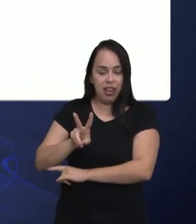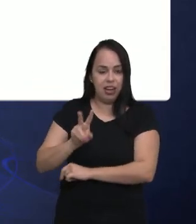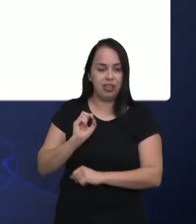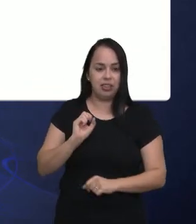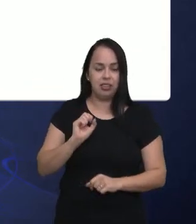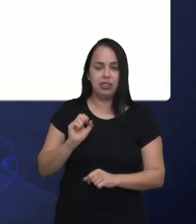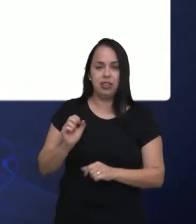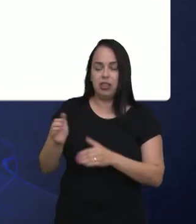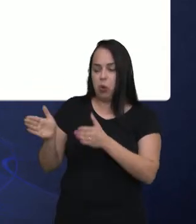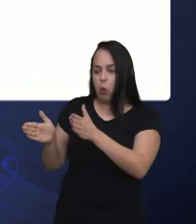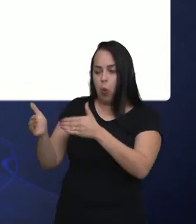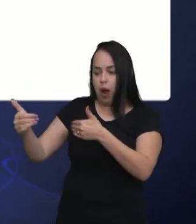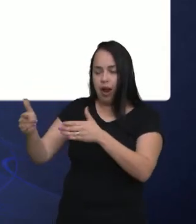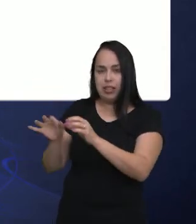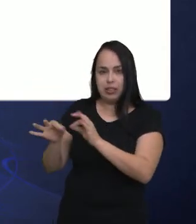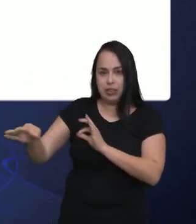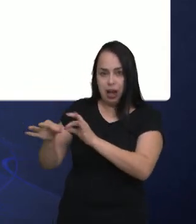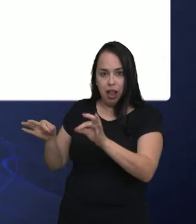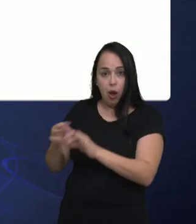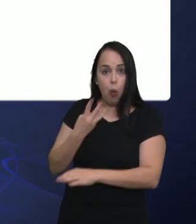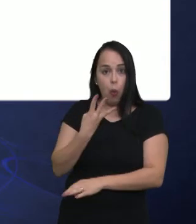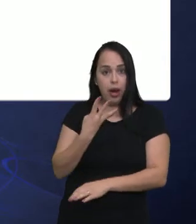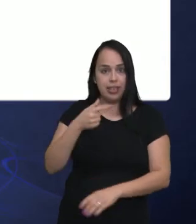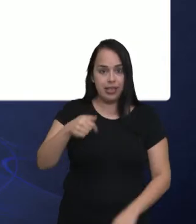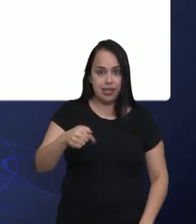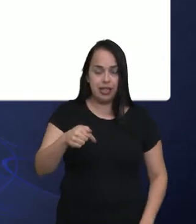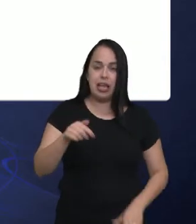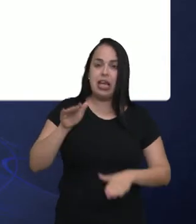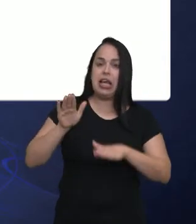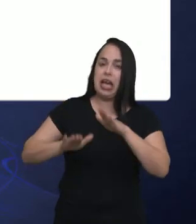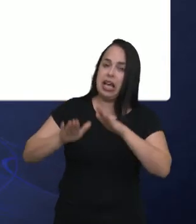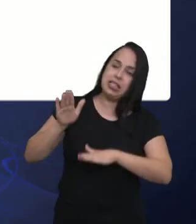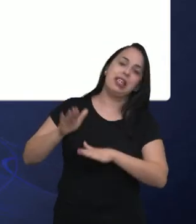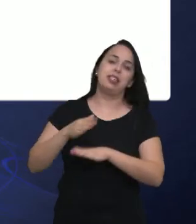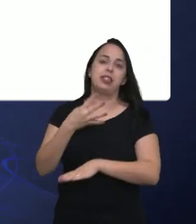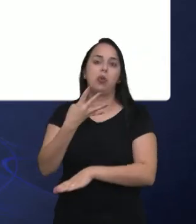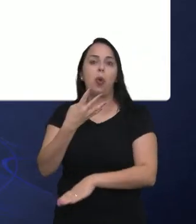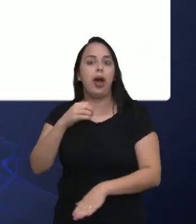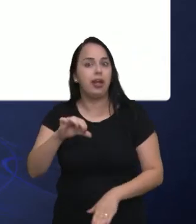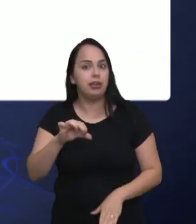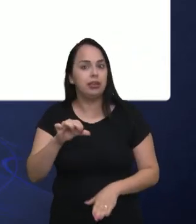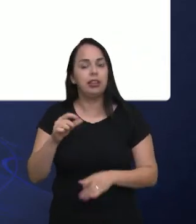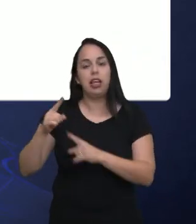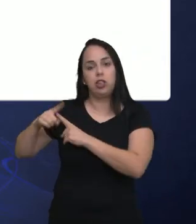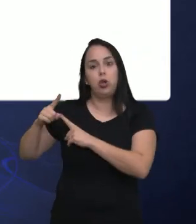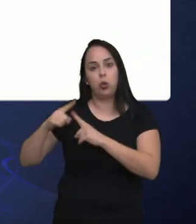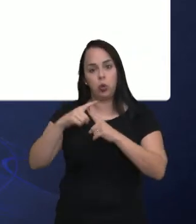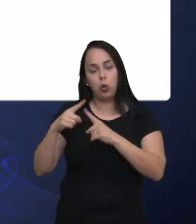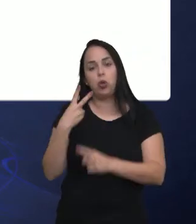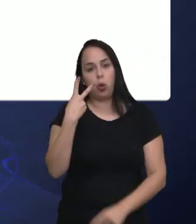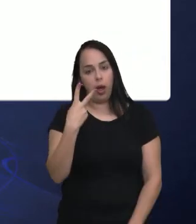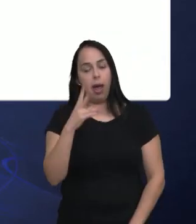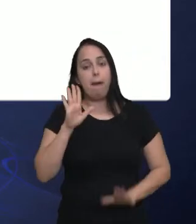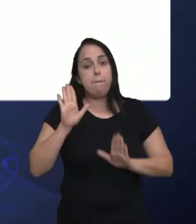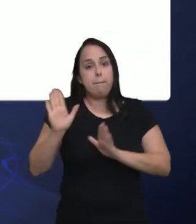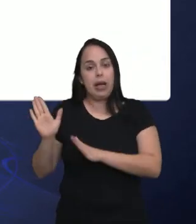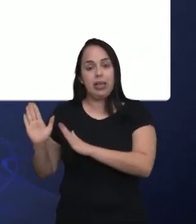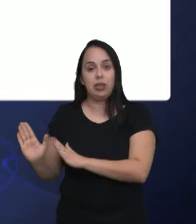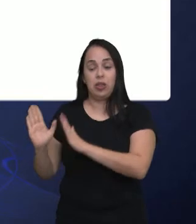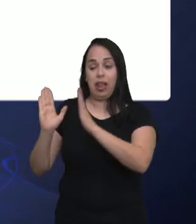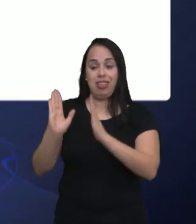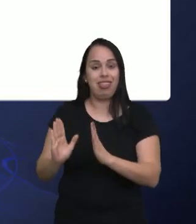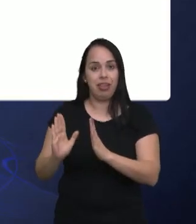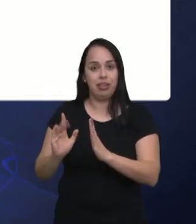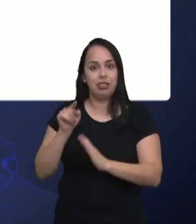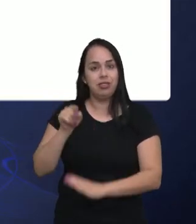tem 47 metros quadrados e, às vezes, 49. Tem 2 tipos. Mas o lado do Limoeiro